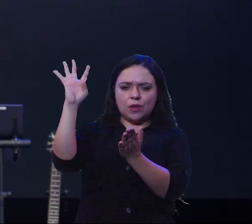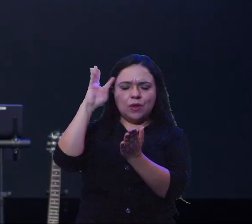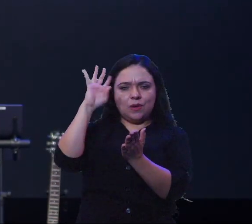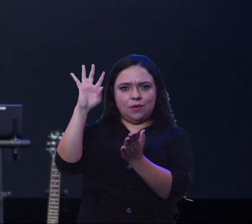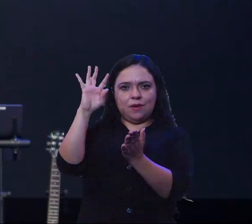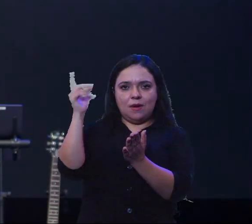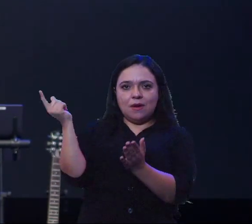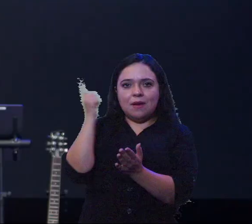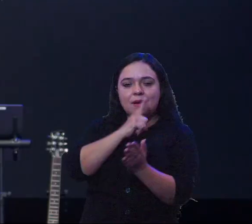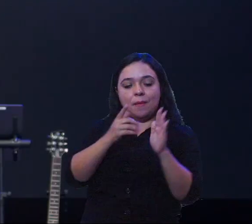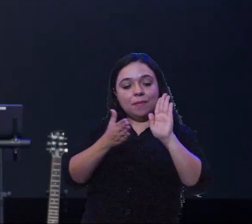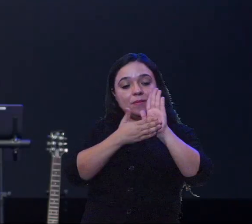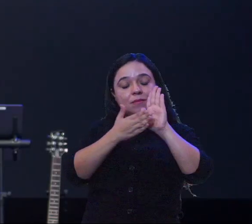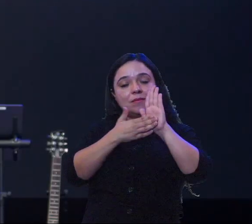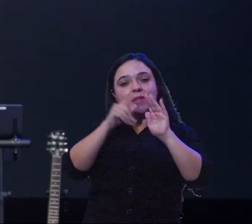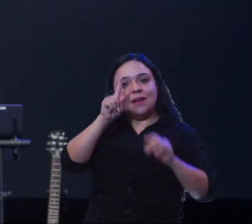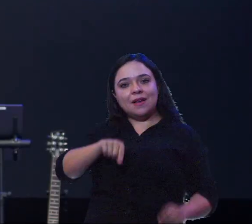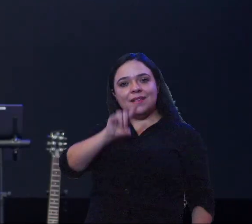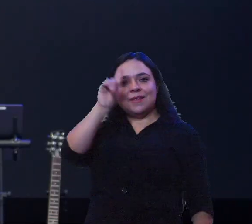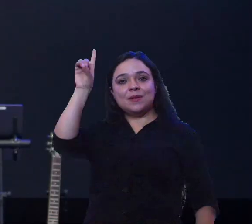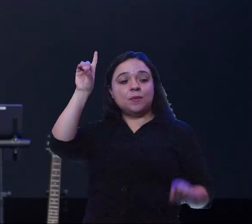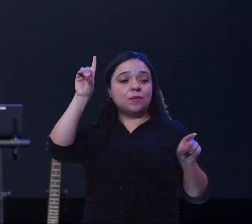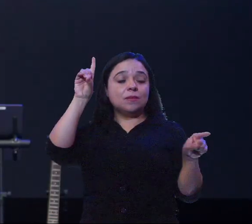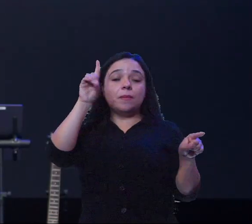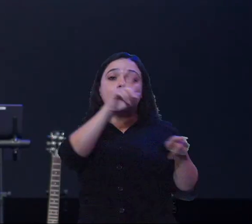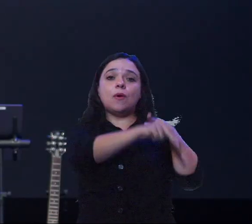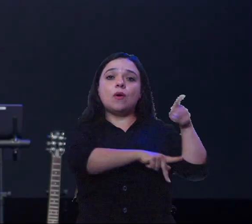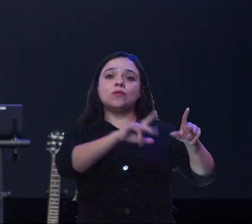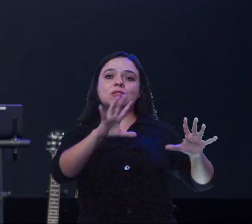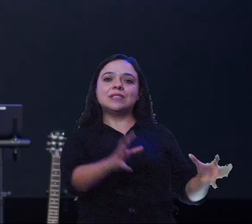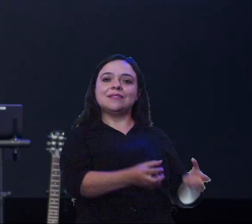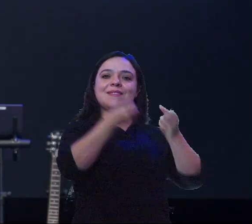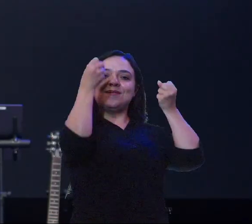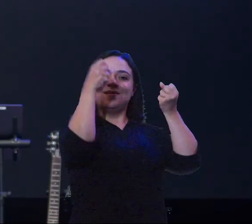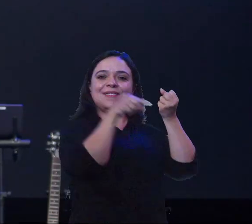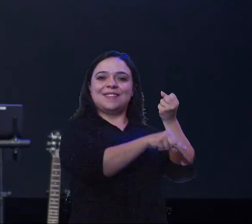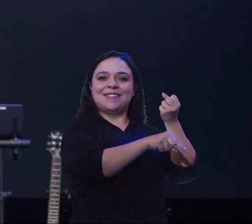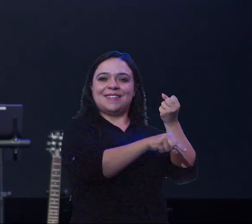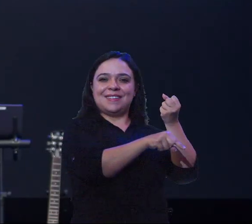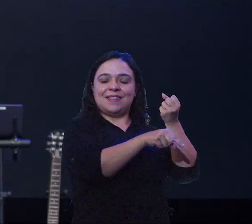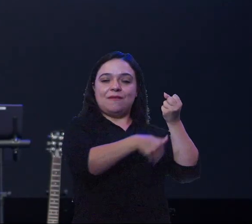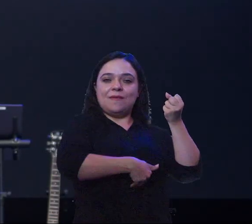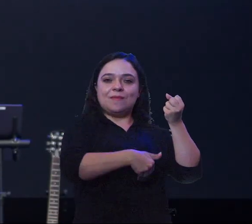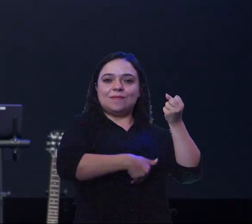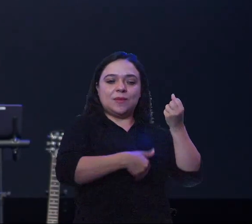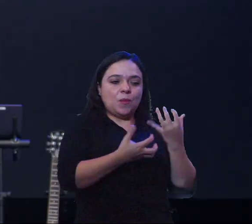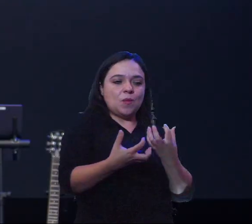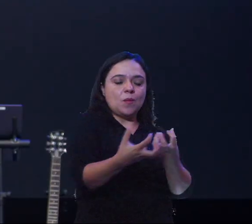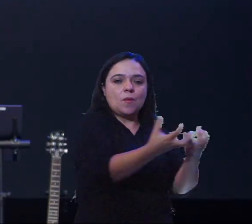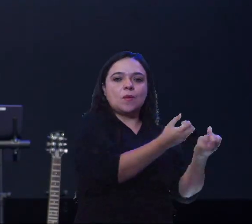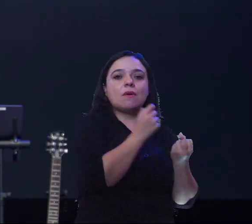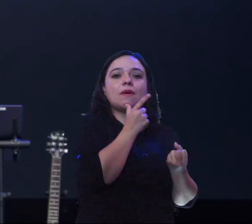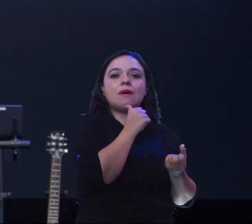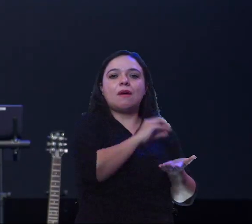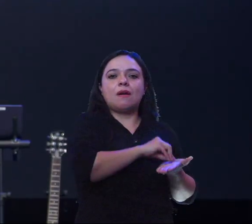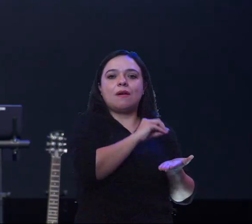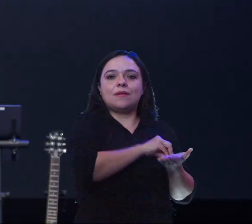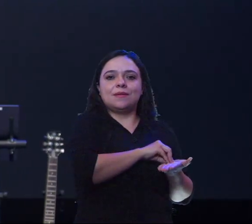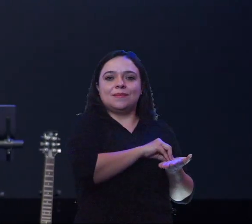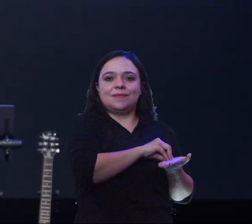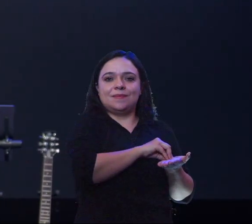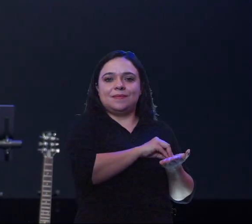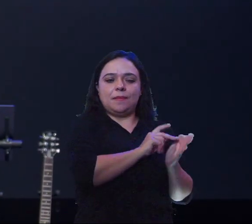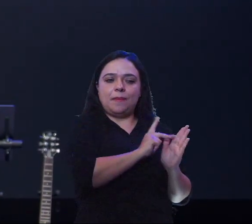um propósito: a salvação do seu povo, a salvação da sua família, em meio à seca que assolava a região naquela